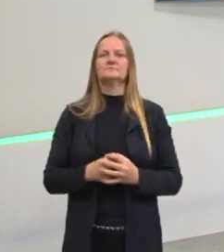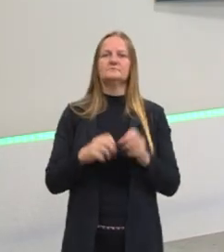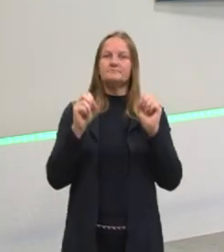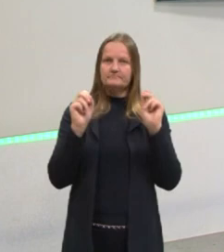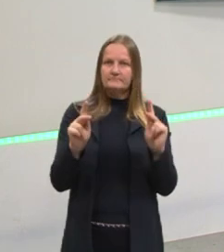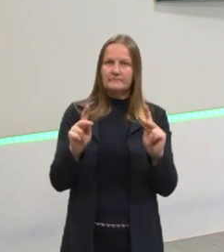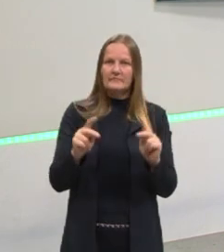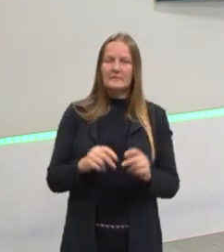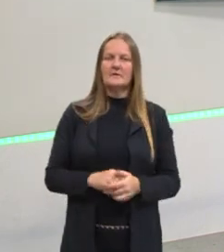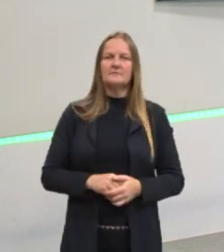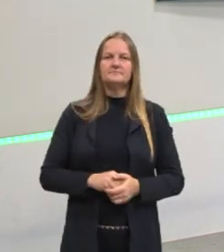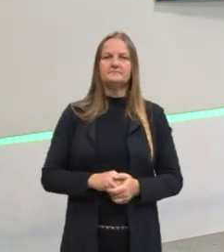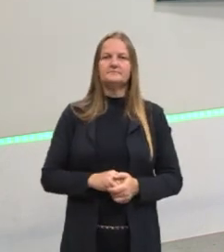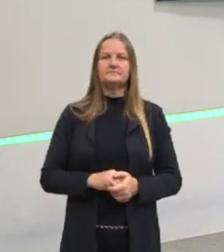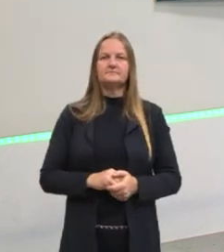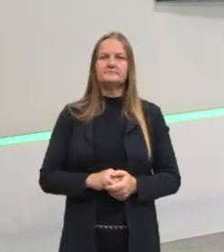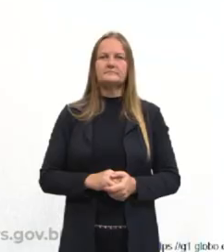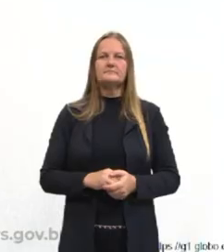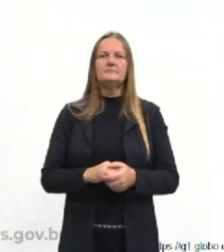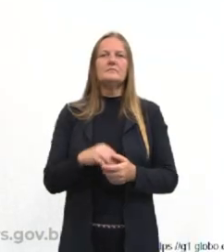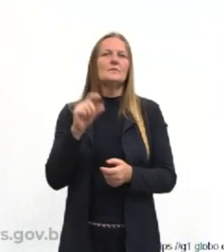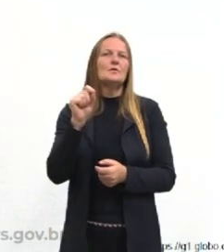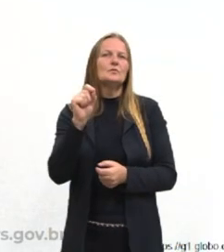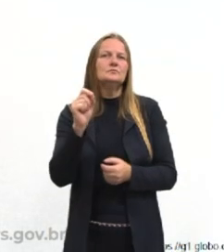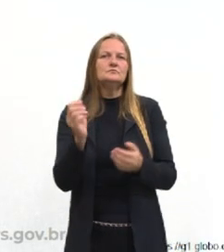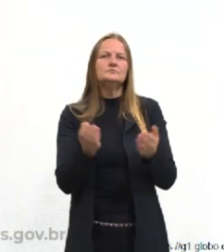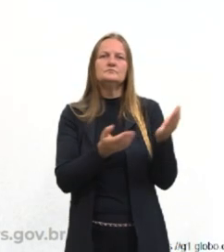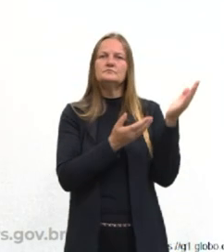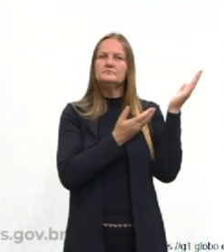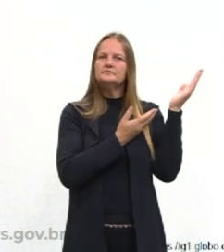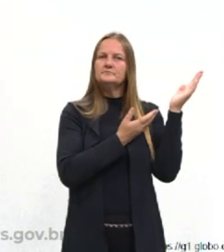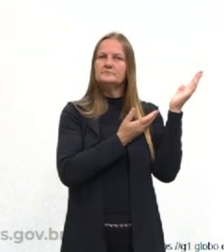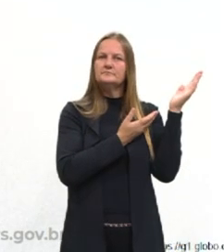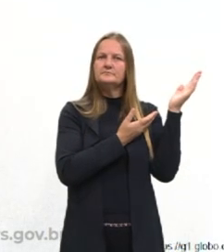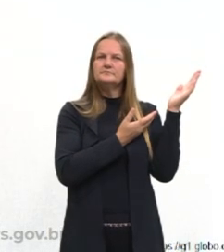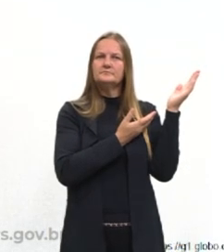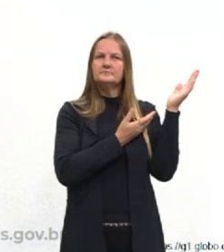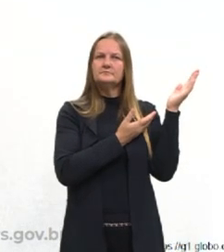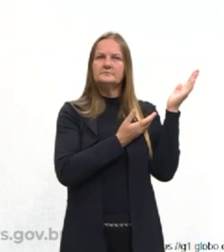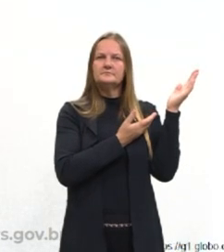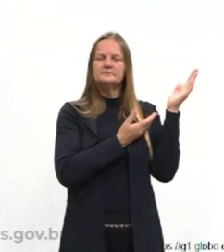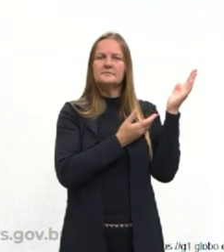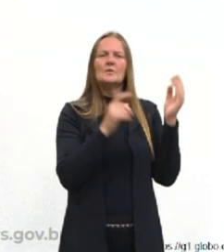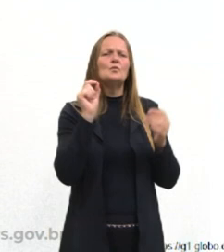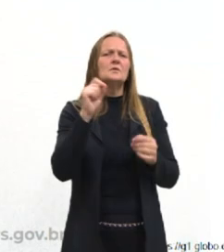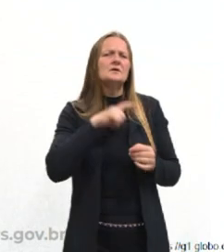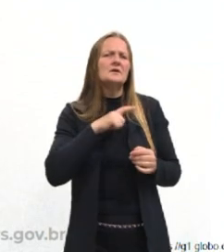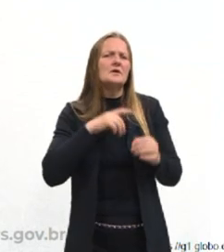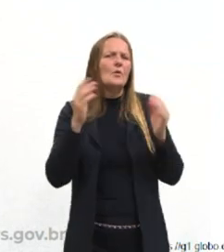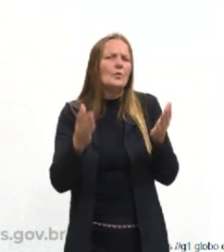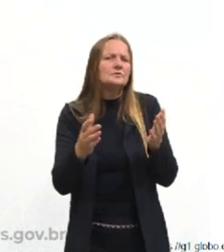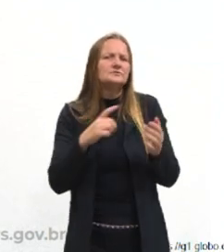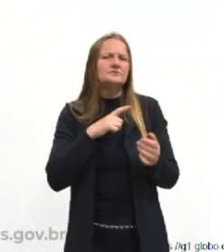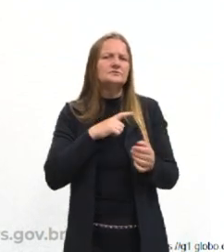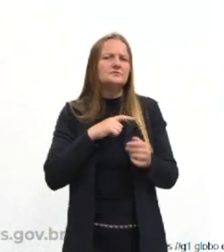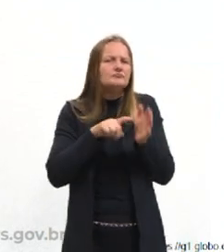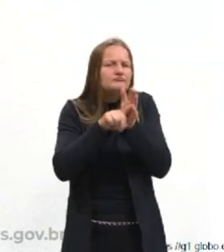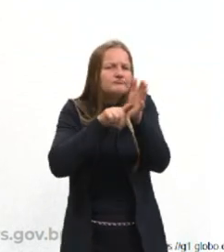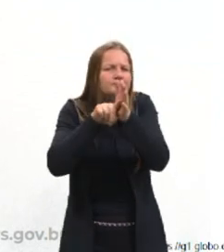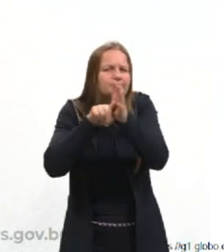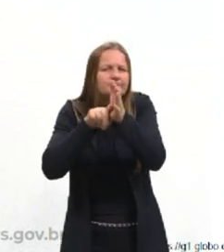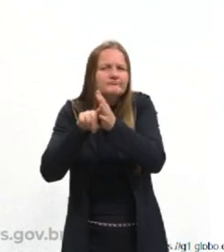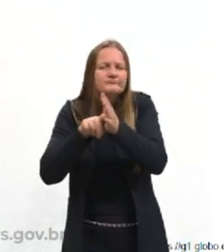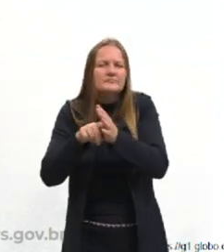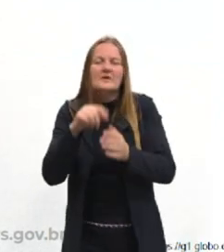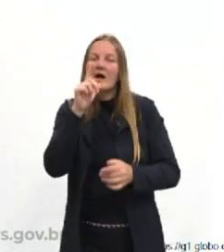Então essa é a caatinga e não é o grande A grande questão que nós temos hoje para tentar sanar essa